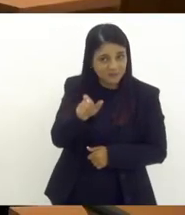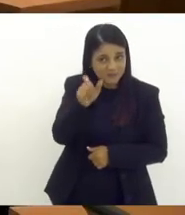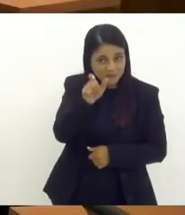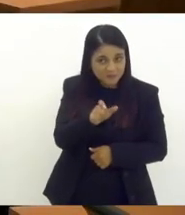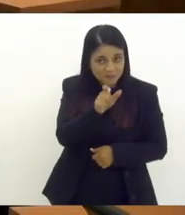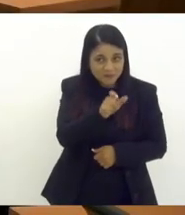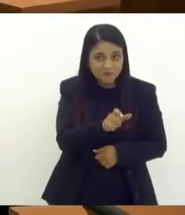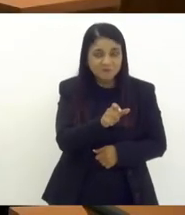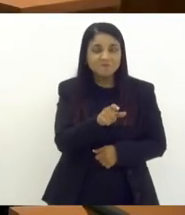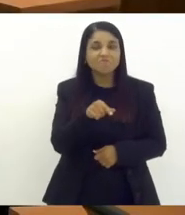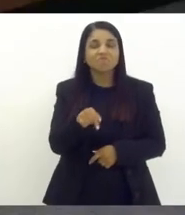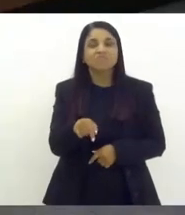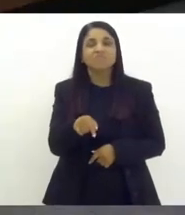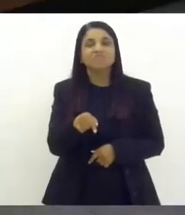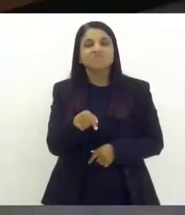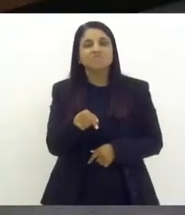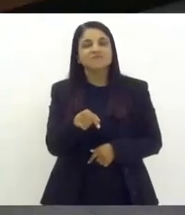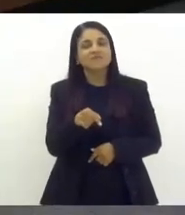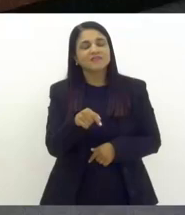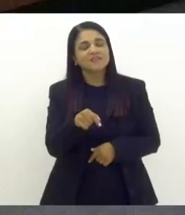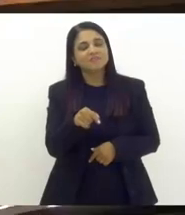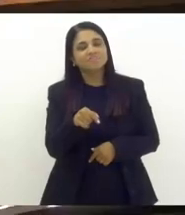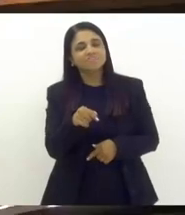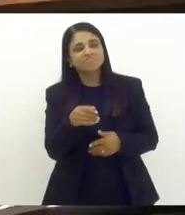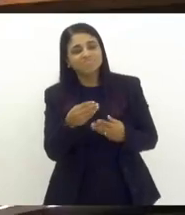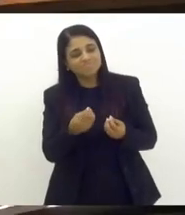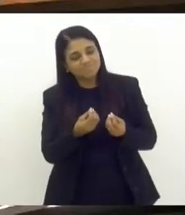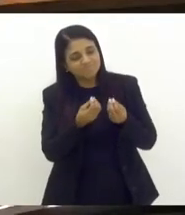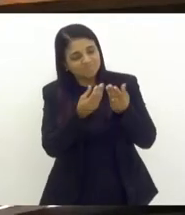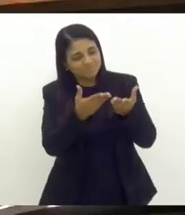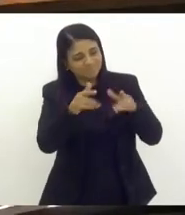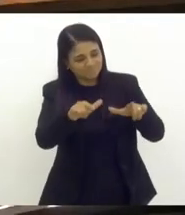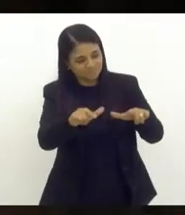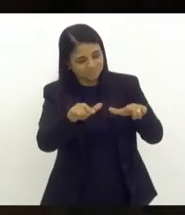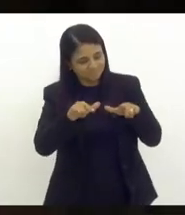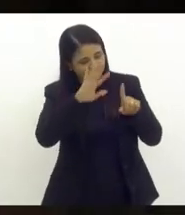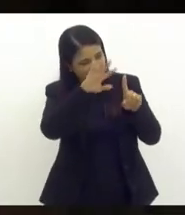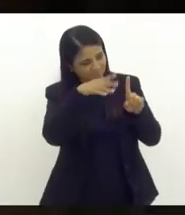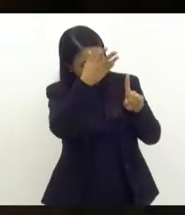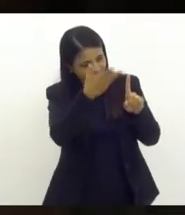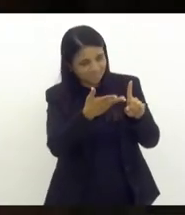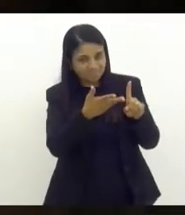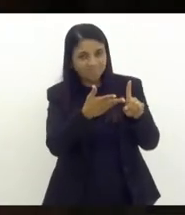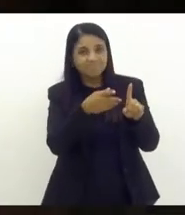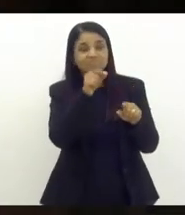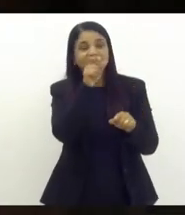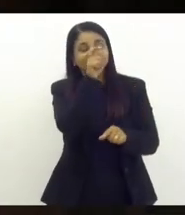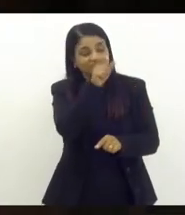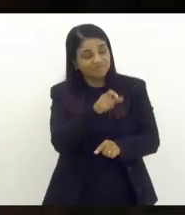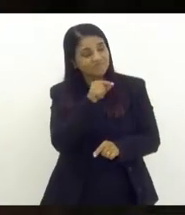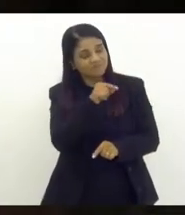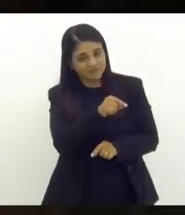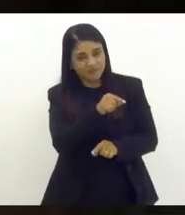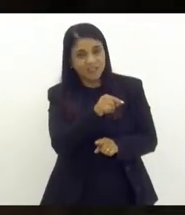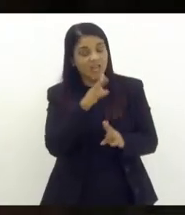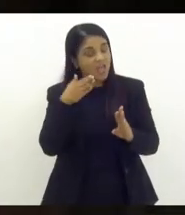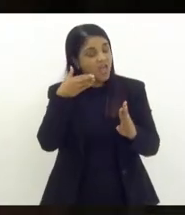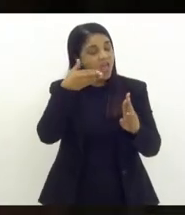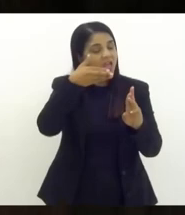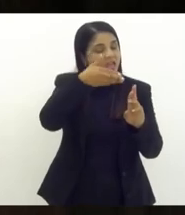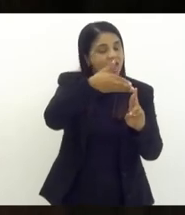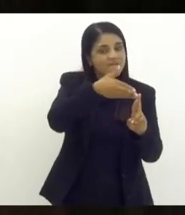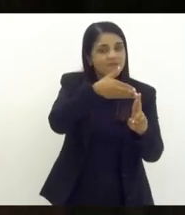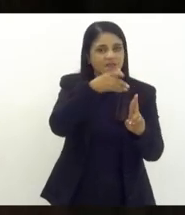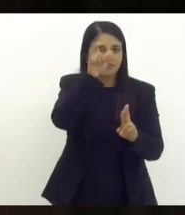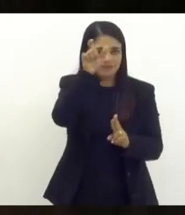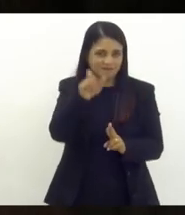forma de te prestigiar que você Tem se tornado essa referência feminina para